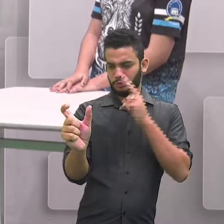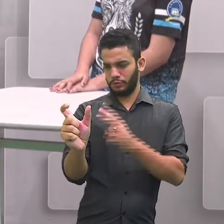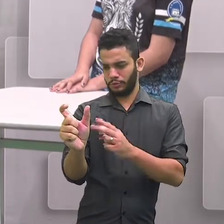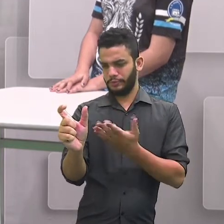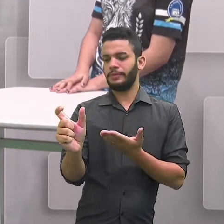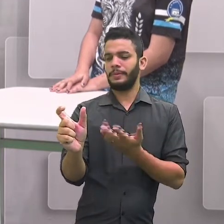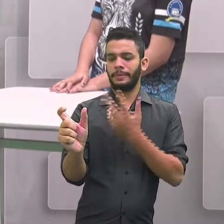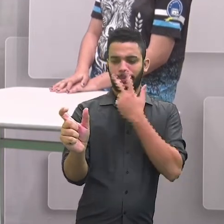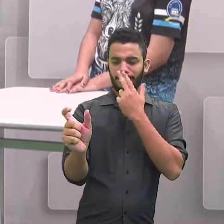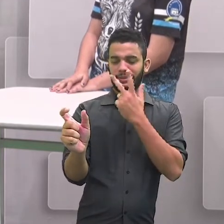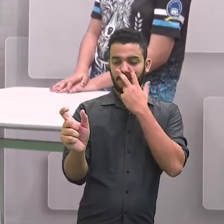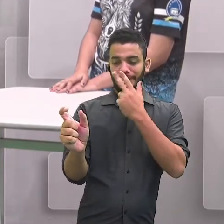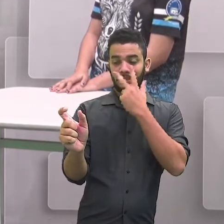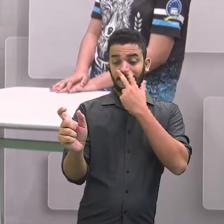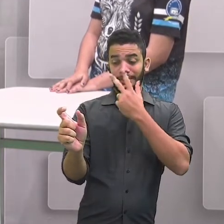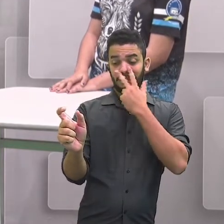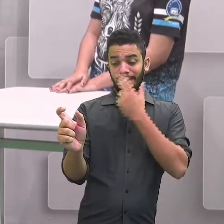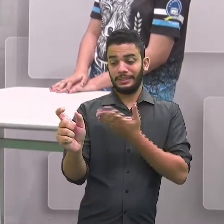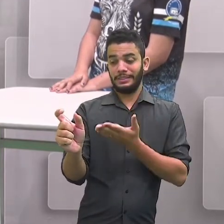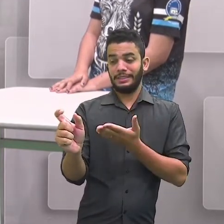sua palavra está